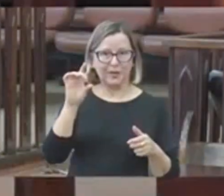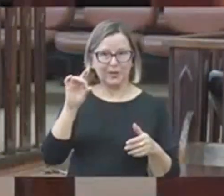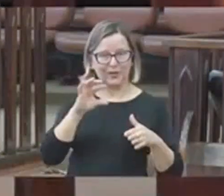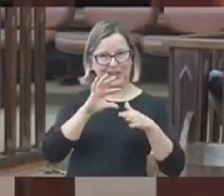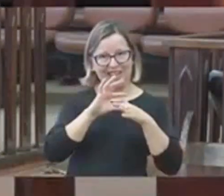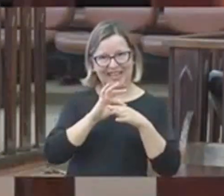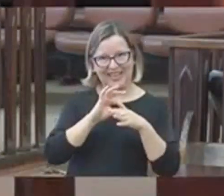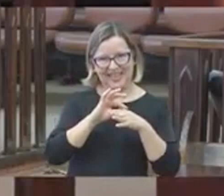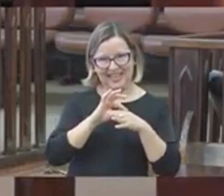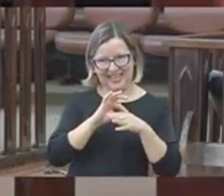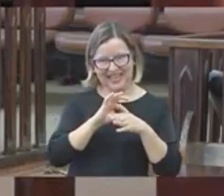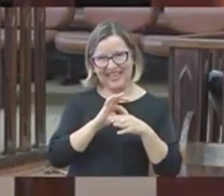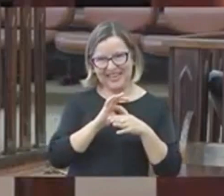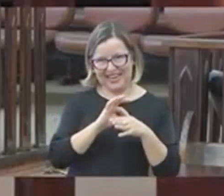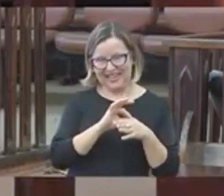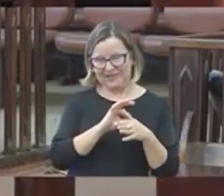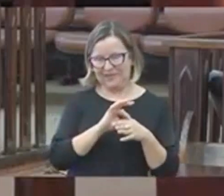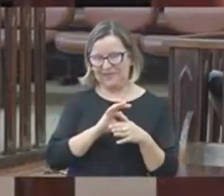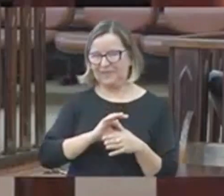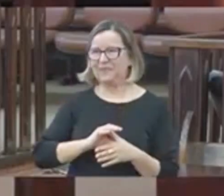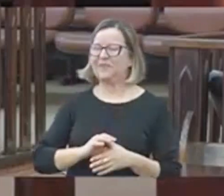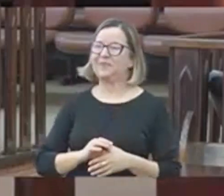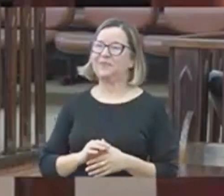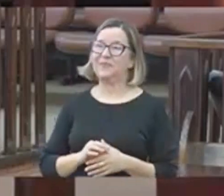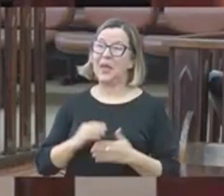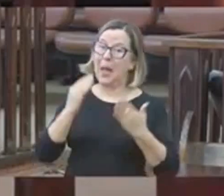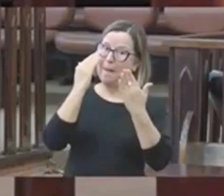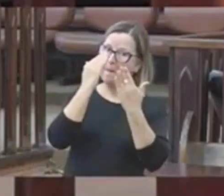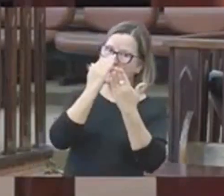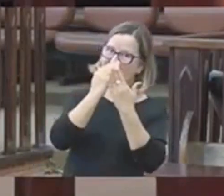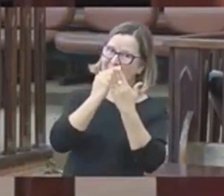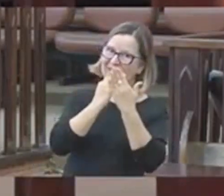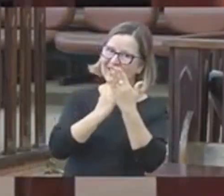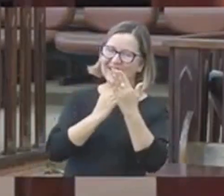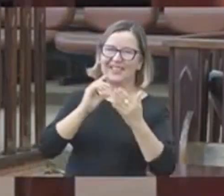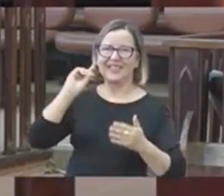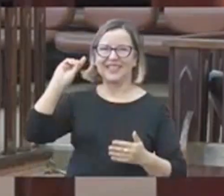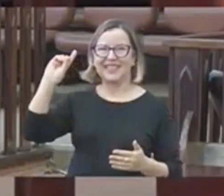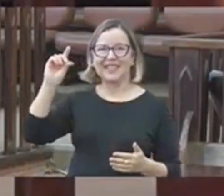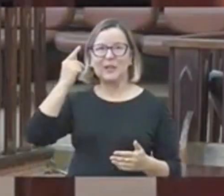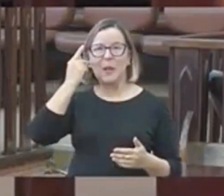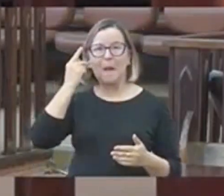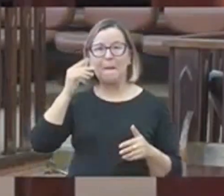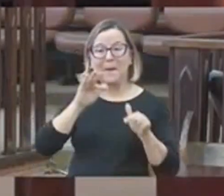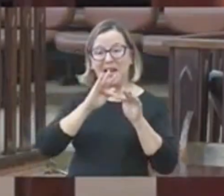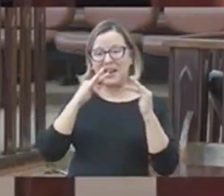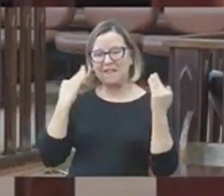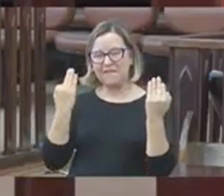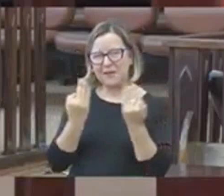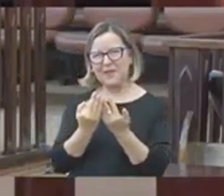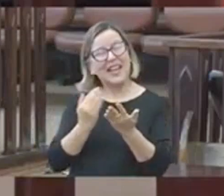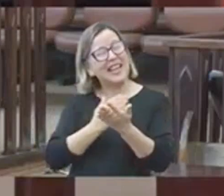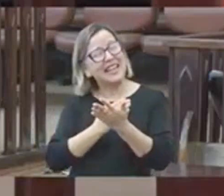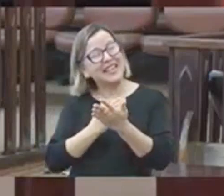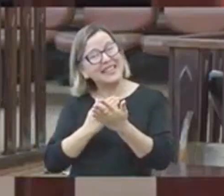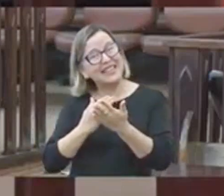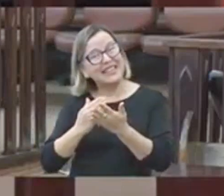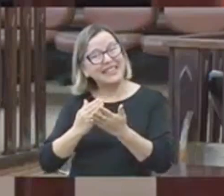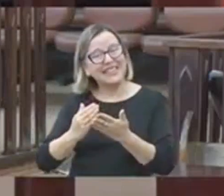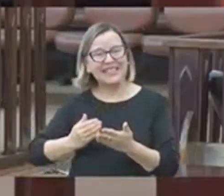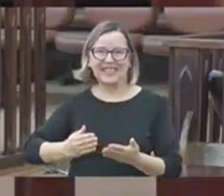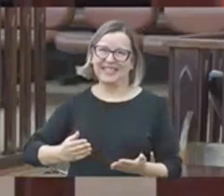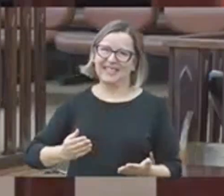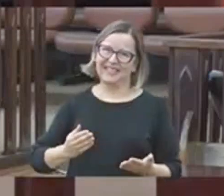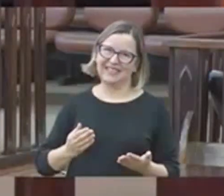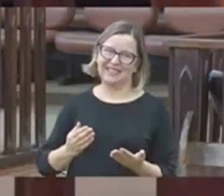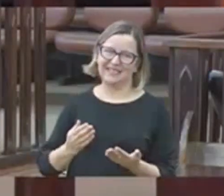a preciosidade da família, do projeto de Deus na família, desde o princípio. Não